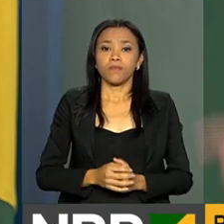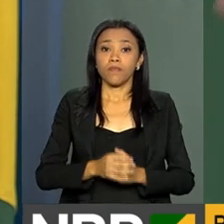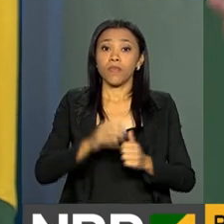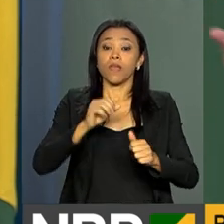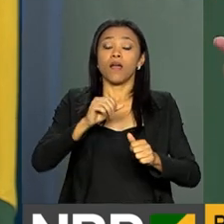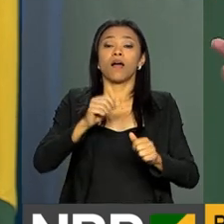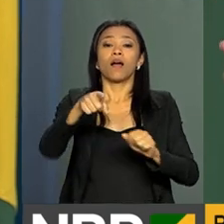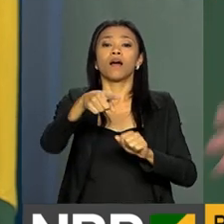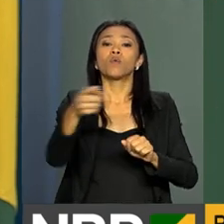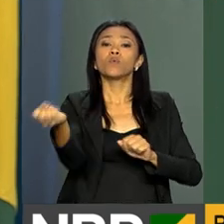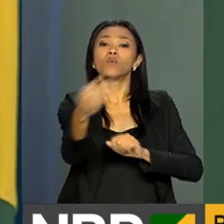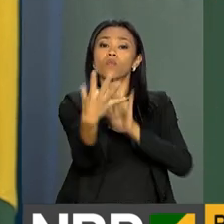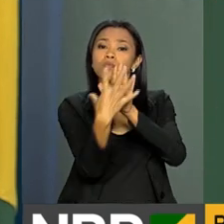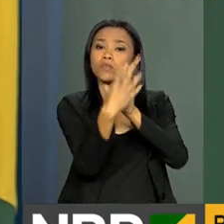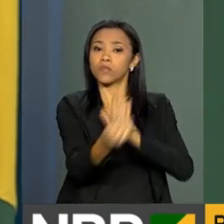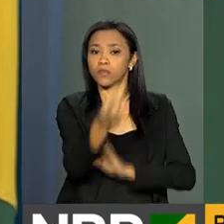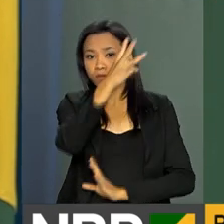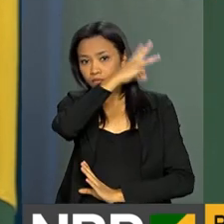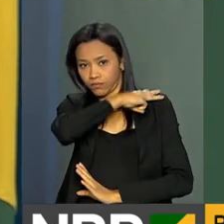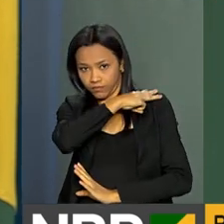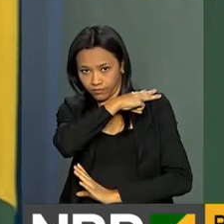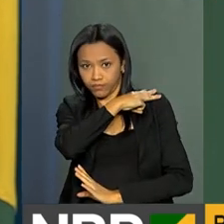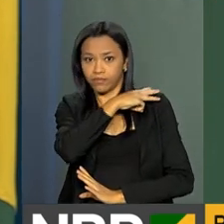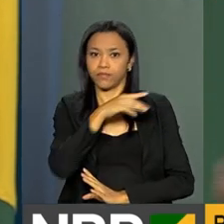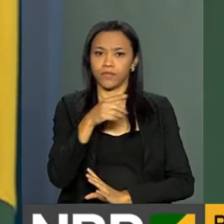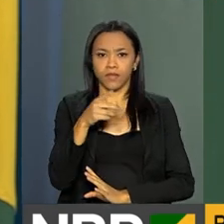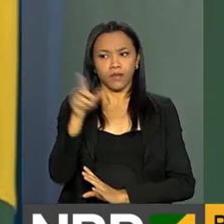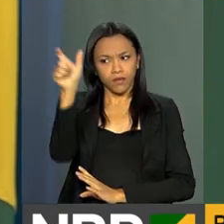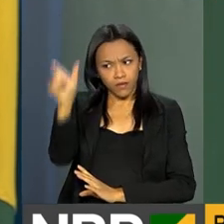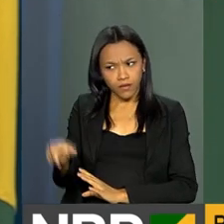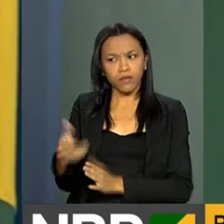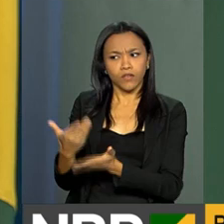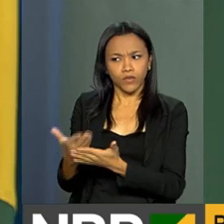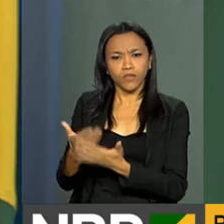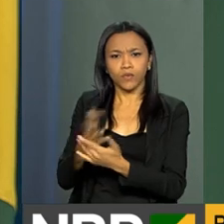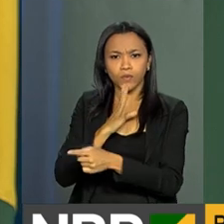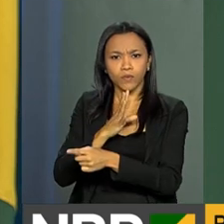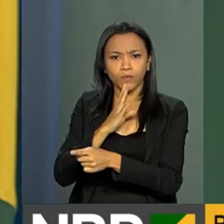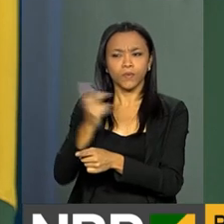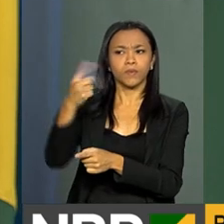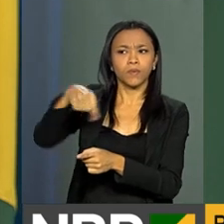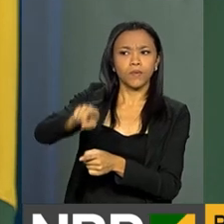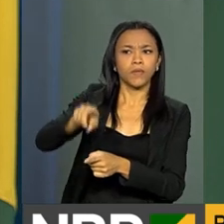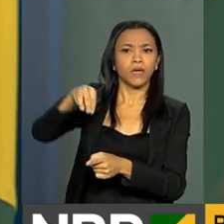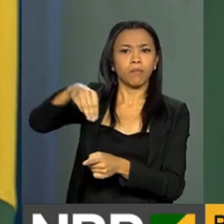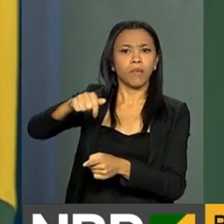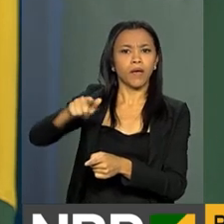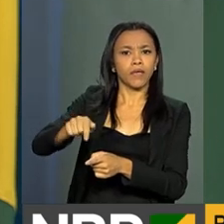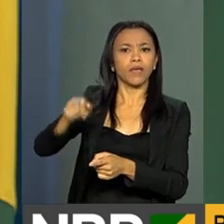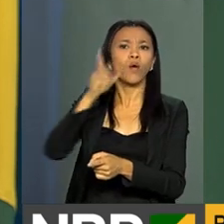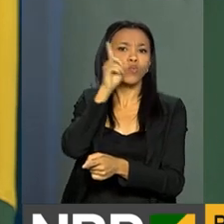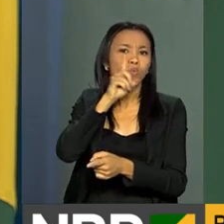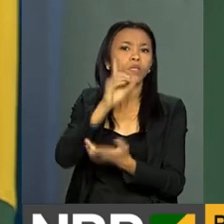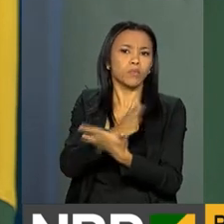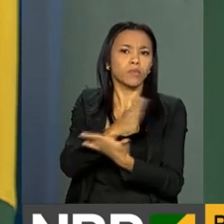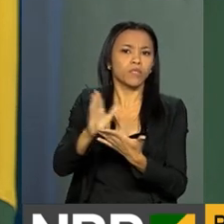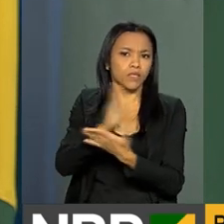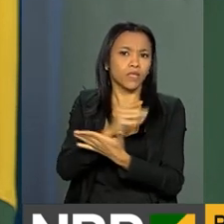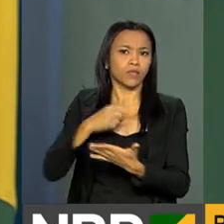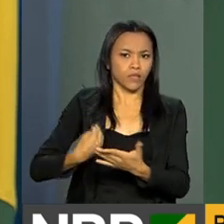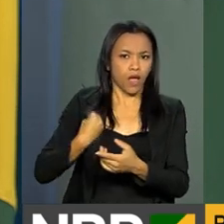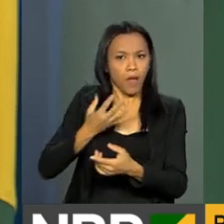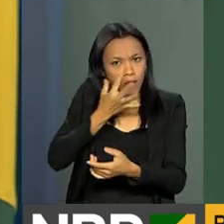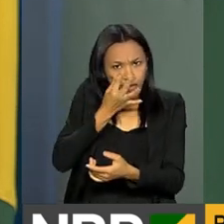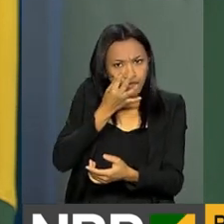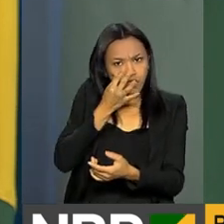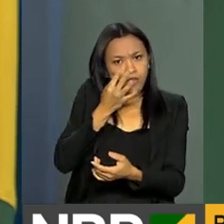ensino médio. Acho que o Vilela trabalhou também nessa matéria, o Fábio Ramalho trabalhou nisso, todos trabalharam nessa matéria, não é?